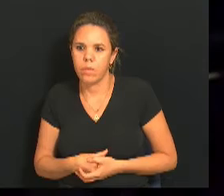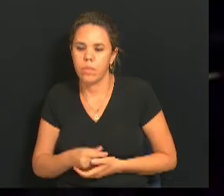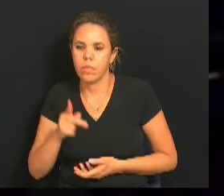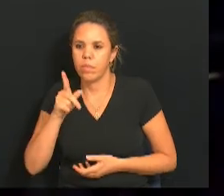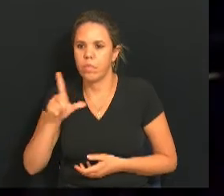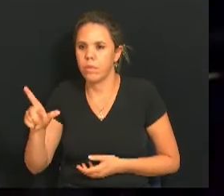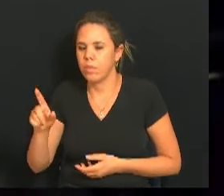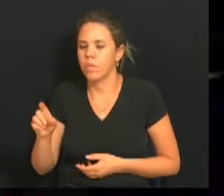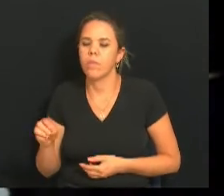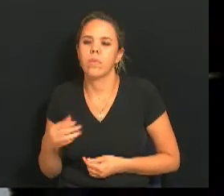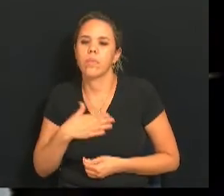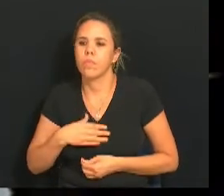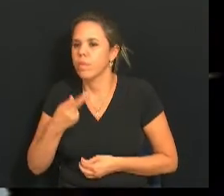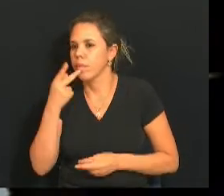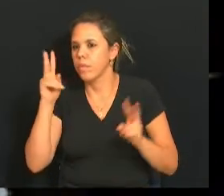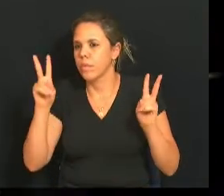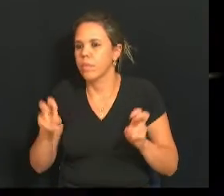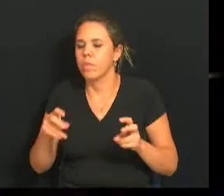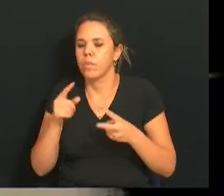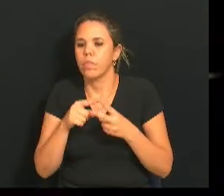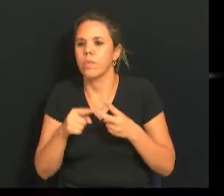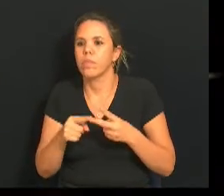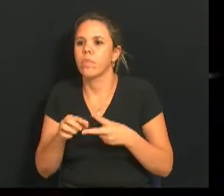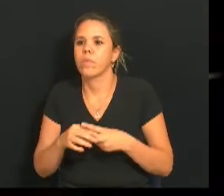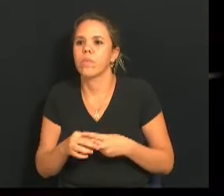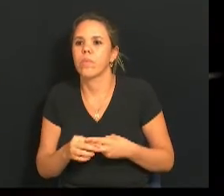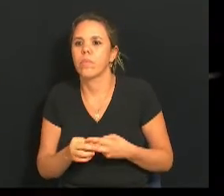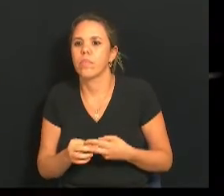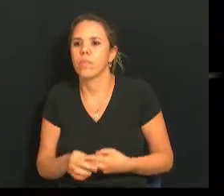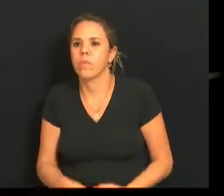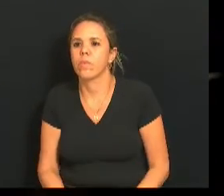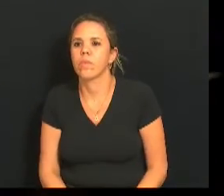específico, eu gostaria de destacar, fazer dois destaques.